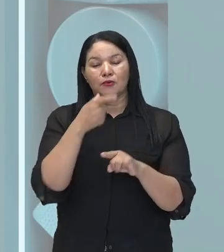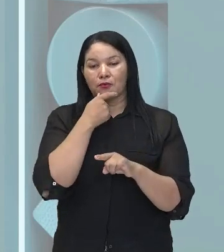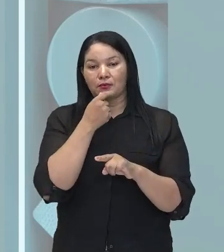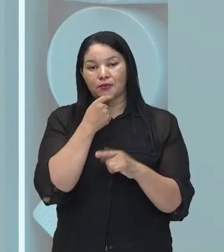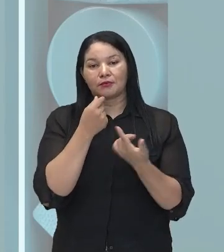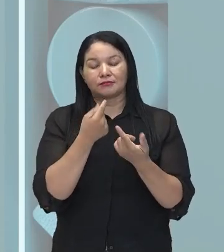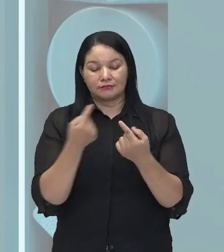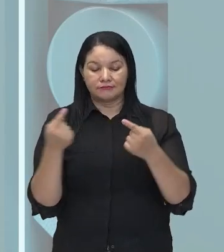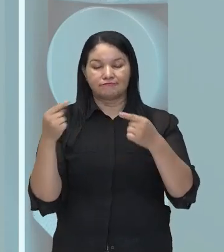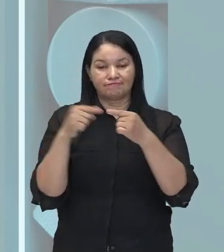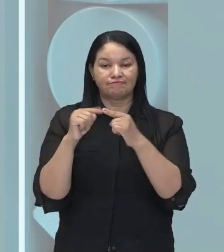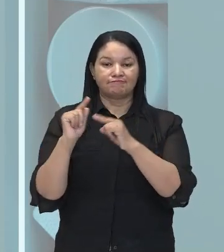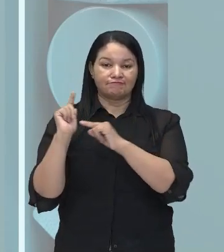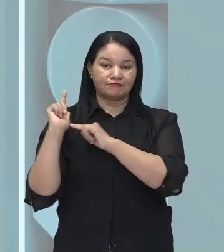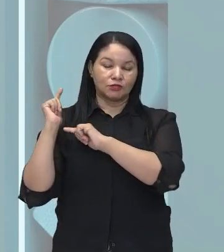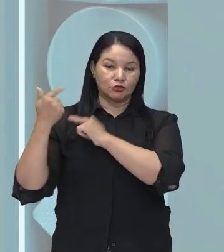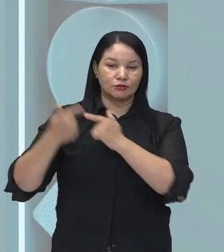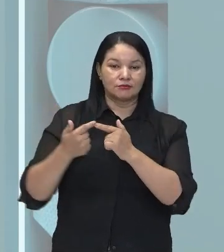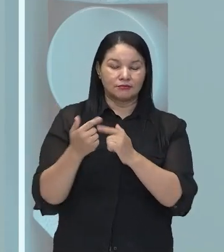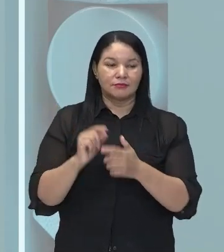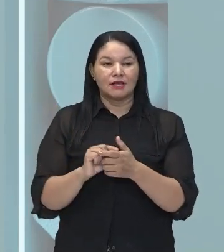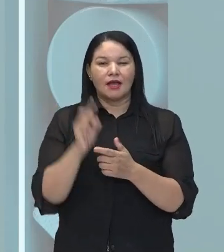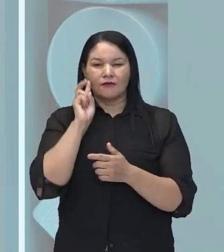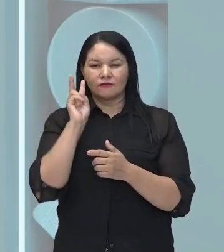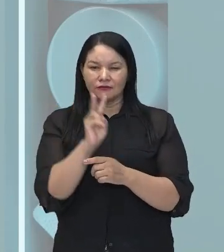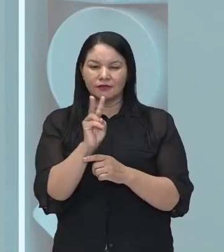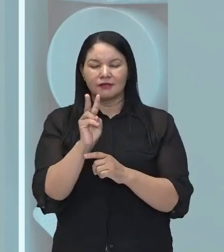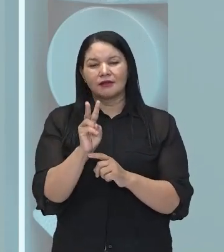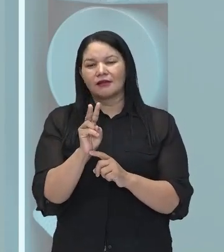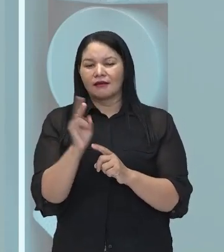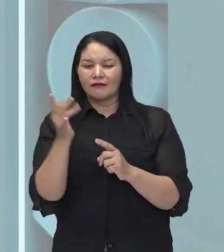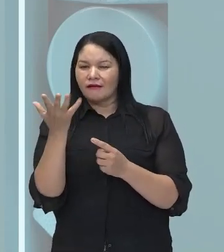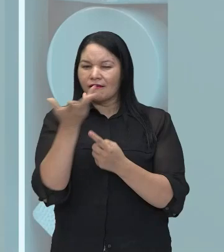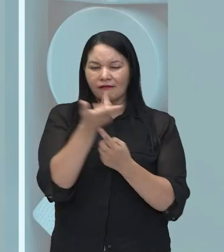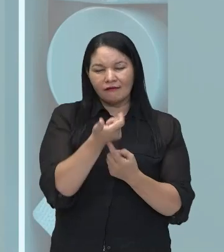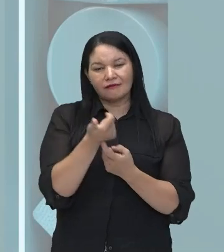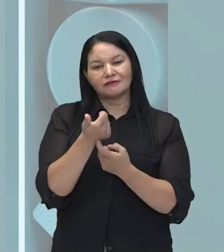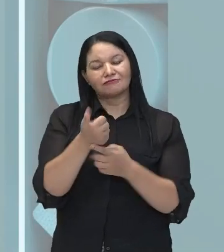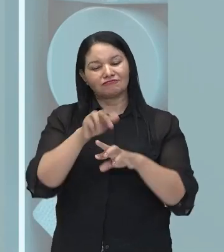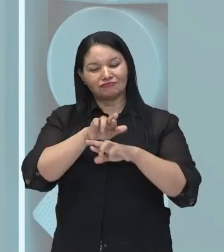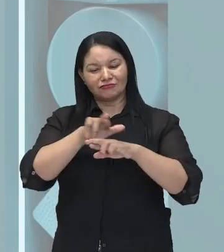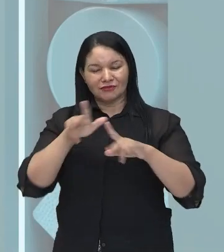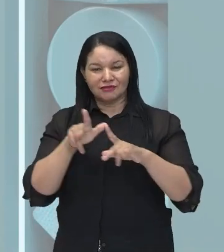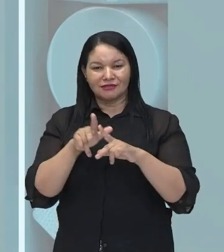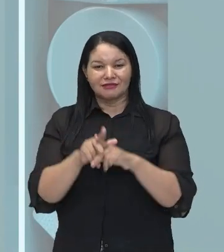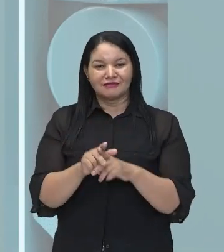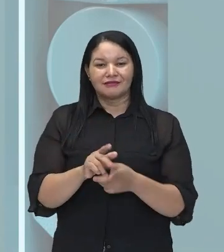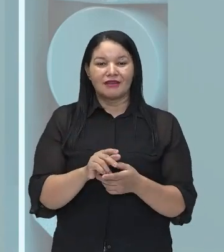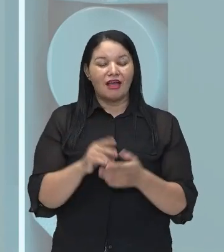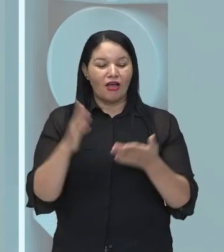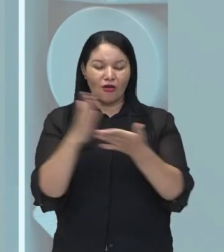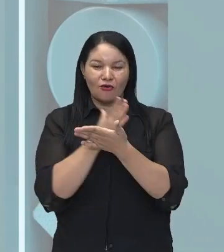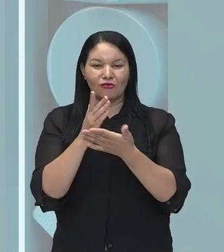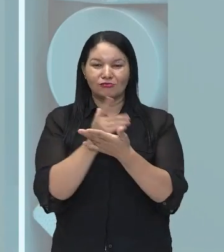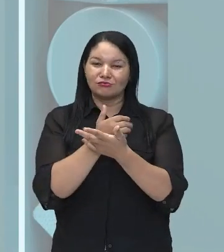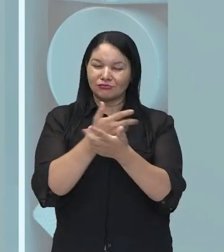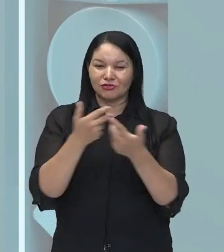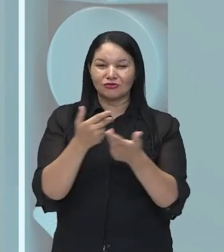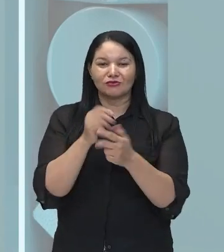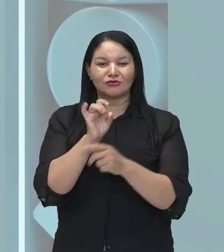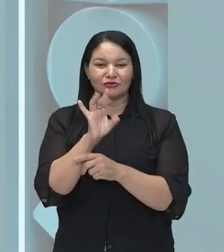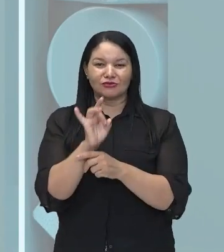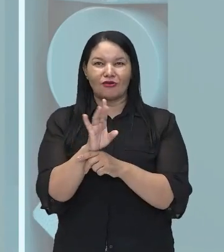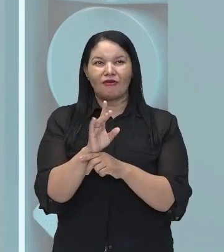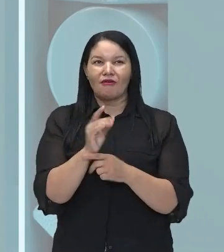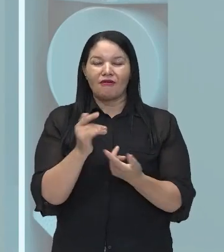Ele olha para aquilo, isso daí não é arte, isso daí é só um escândalo, só querem chamar a atenção, depois isso passa, ninguém